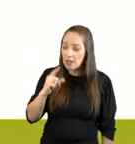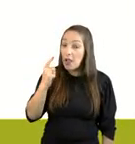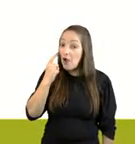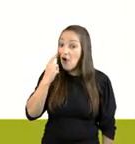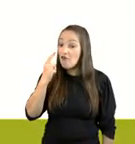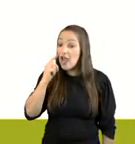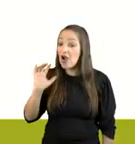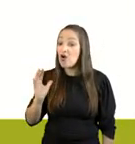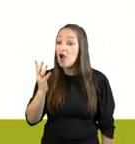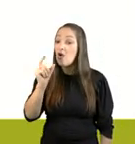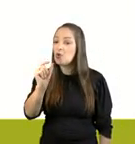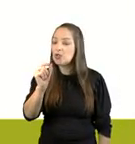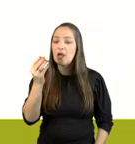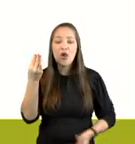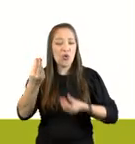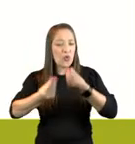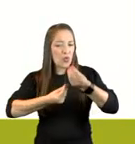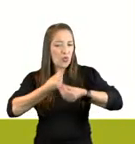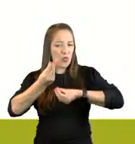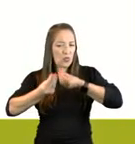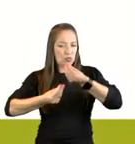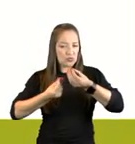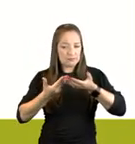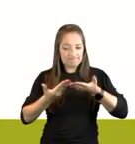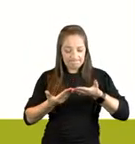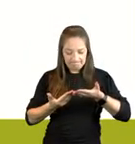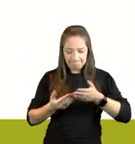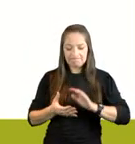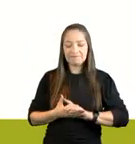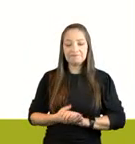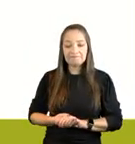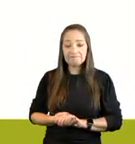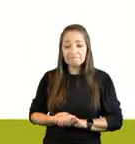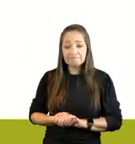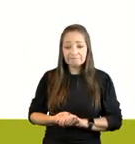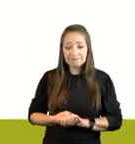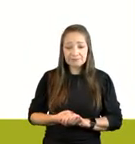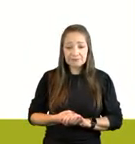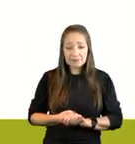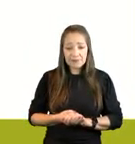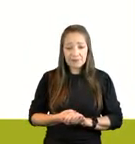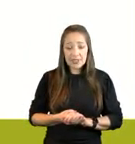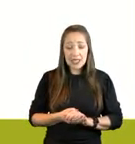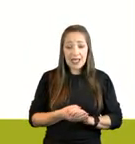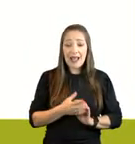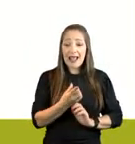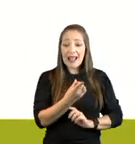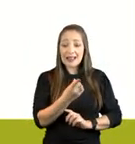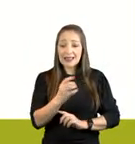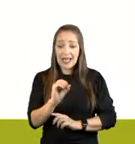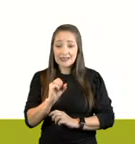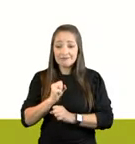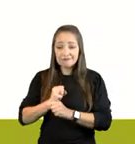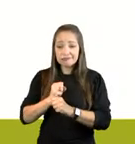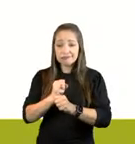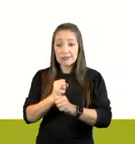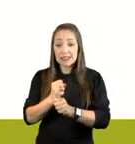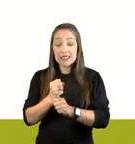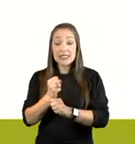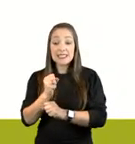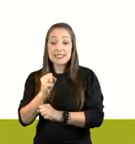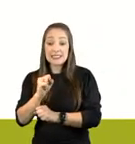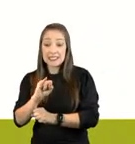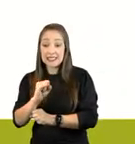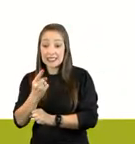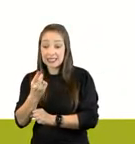que acontece e como é. Nos primeiros 10 anos, se a gente tiver 10% de rendimento,